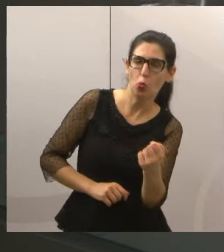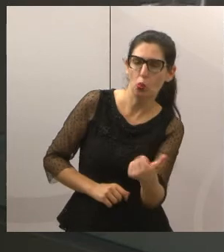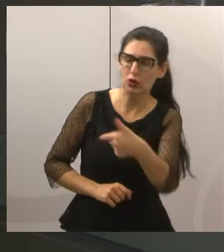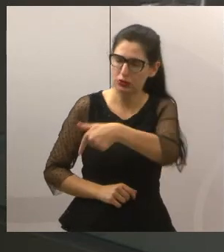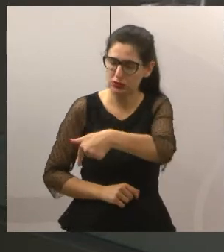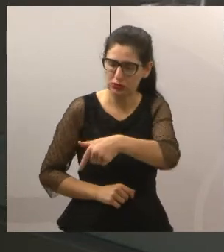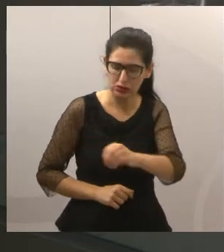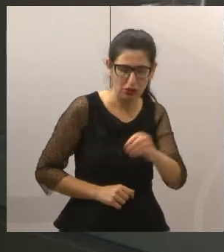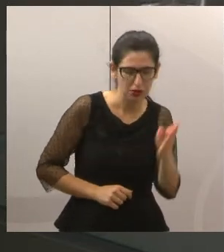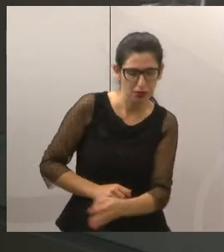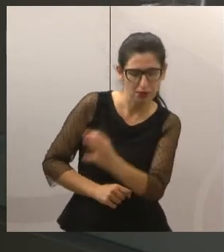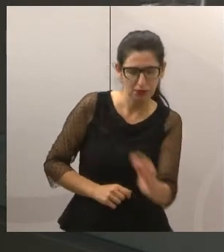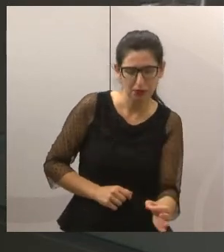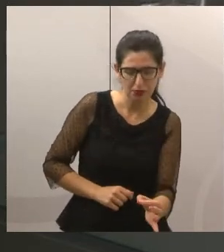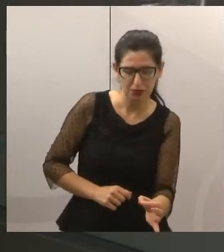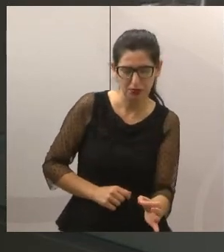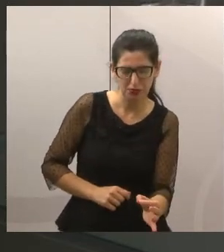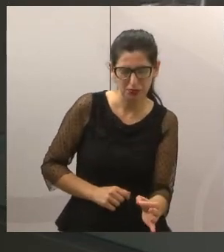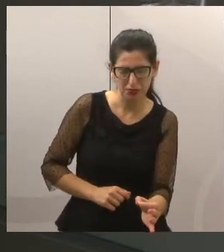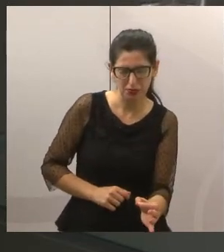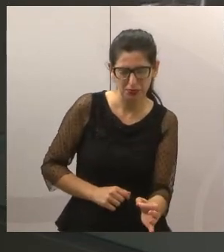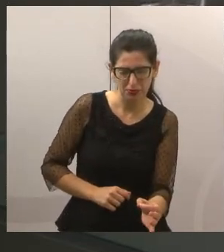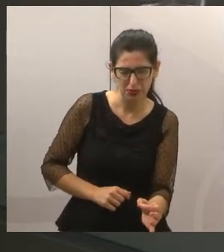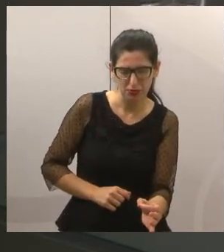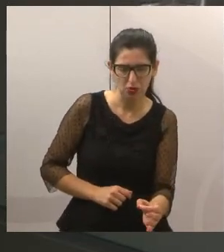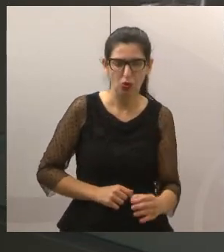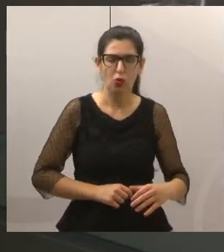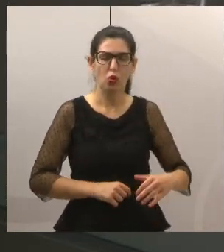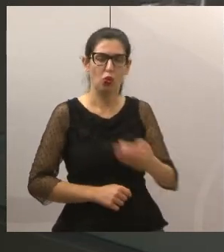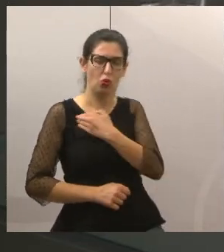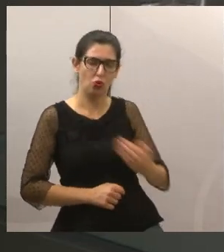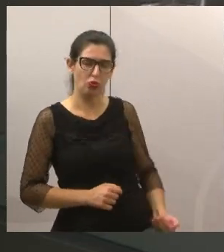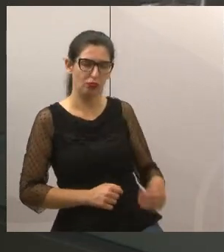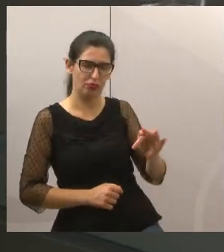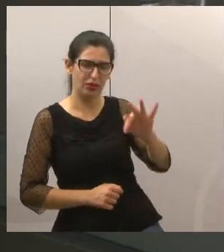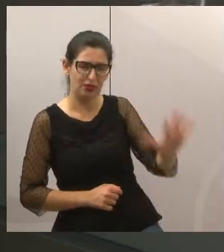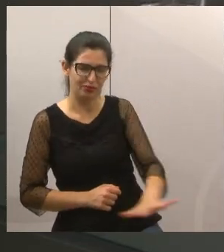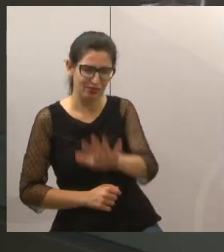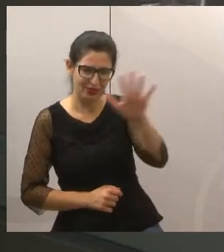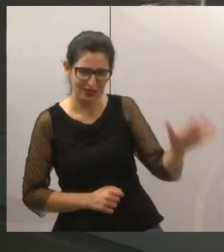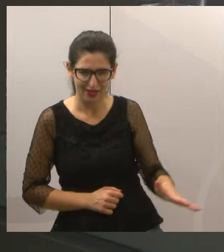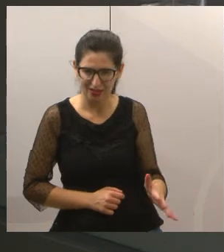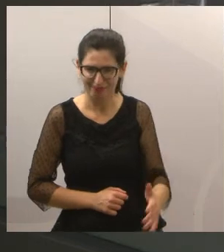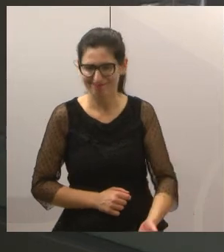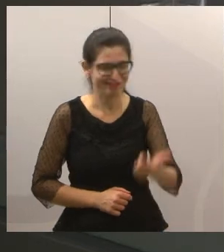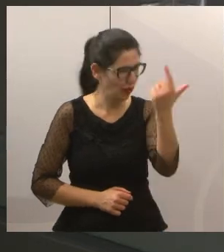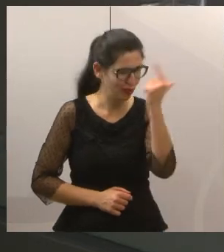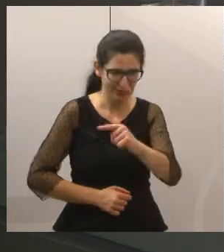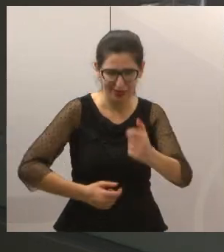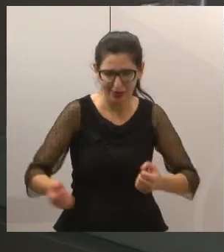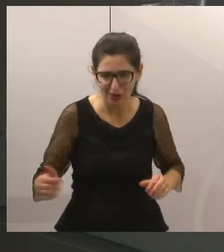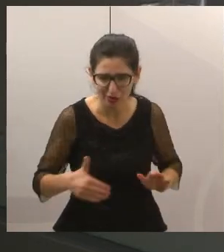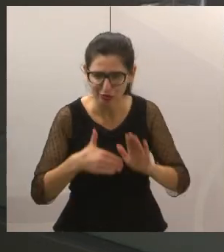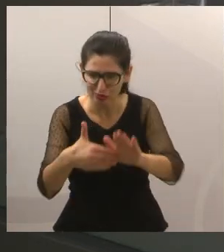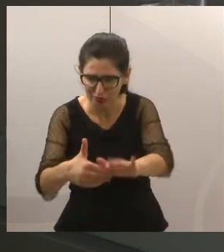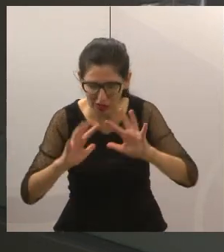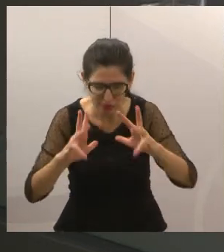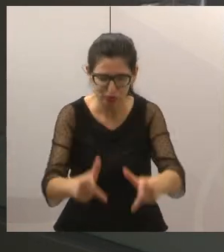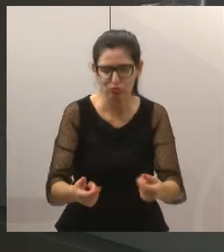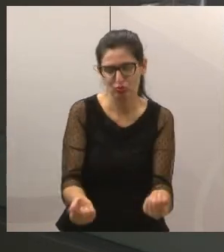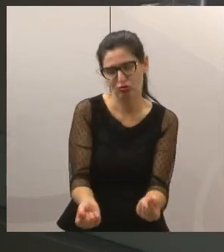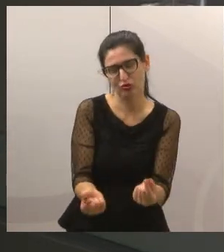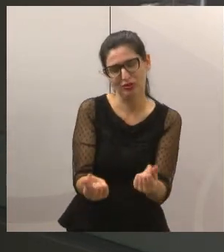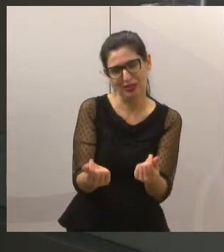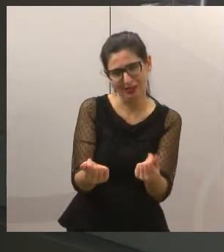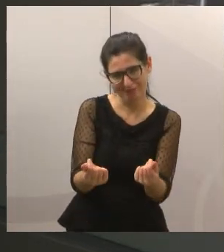dos recursos e desse déficit do governo federal, que não consegue executar na assistência, está sendo executado pela prefeitura.